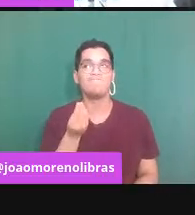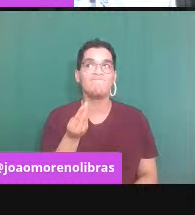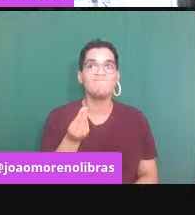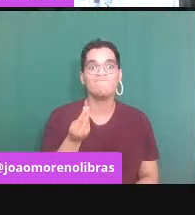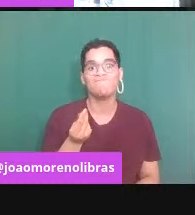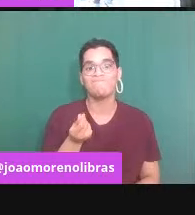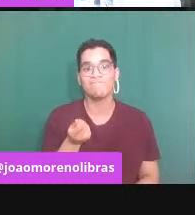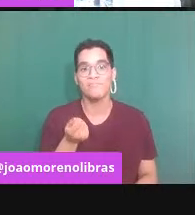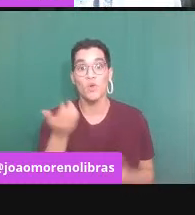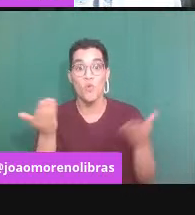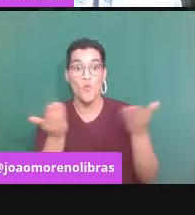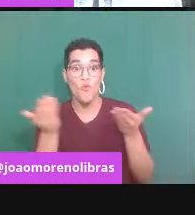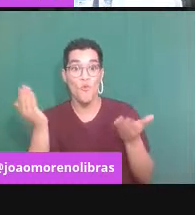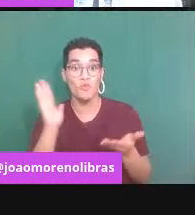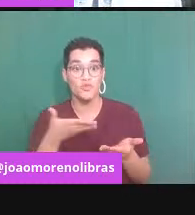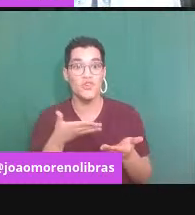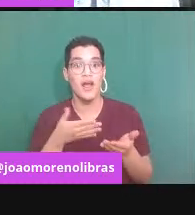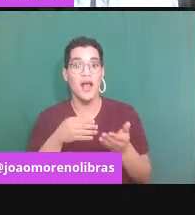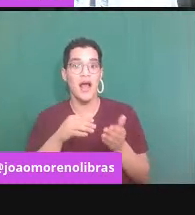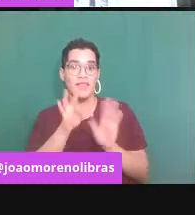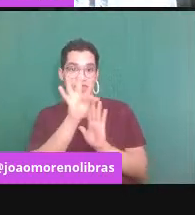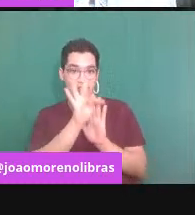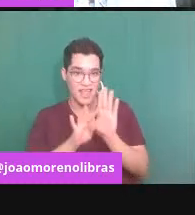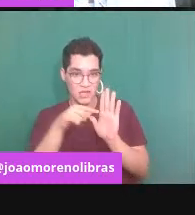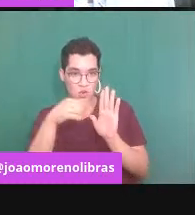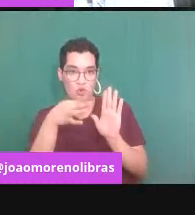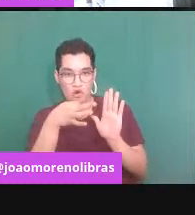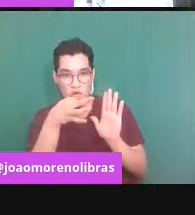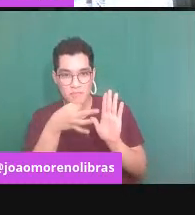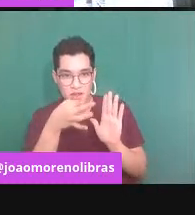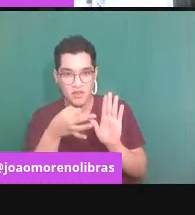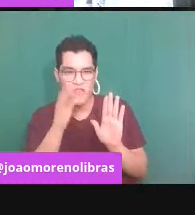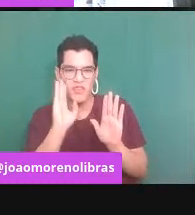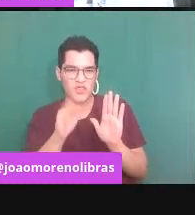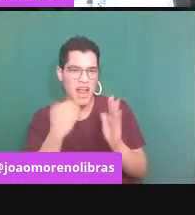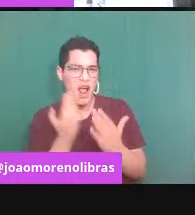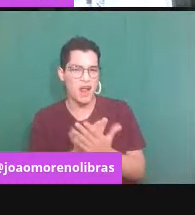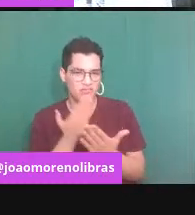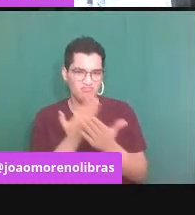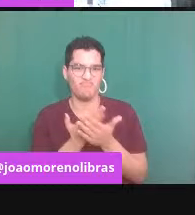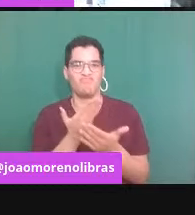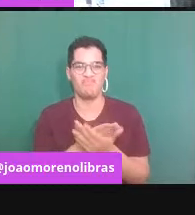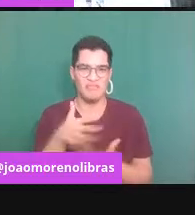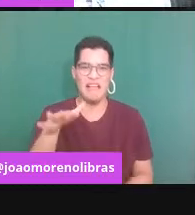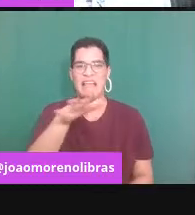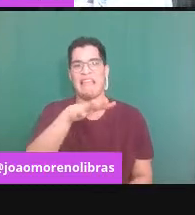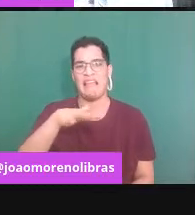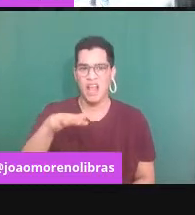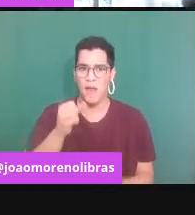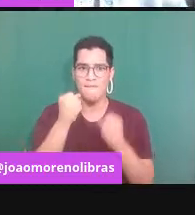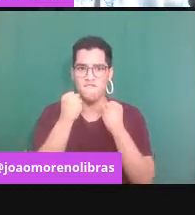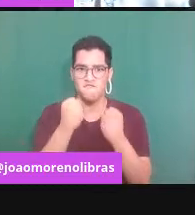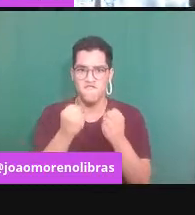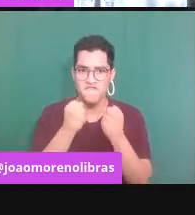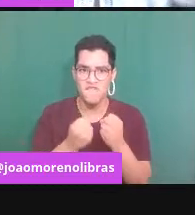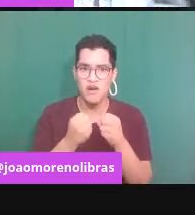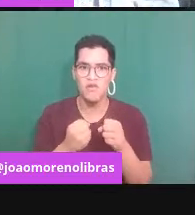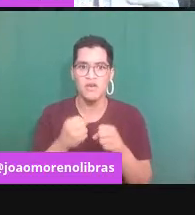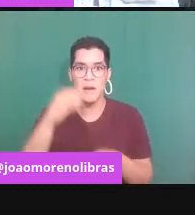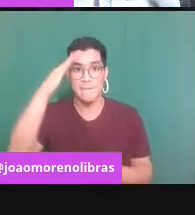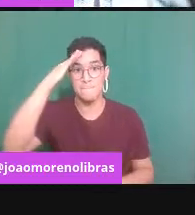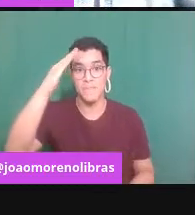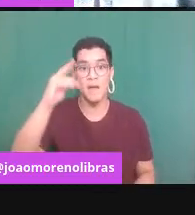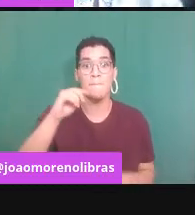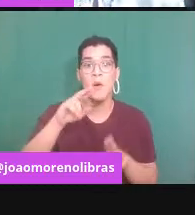tido muito estudo de texto opinativo, né? Principalmente aí considerando os preceitos da